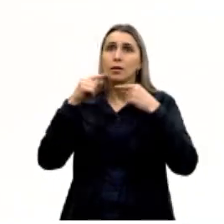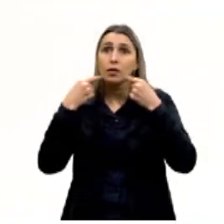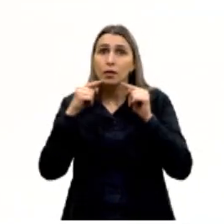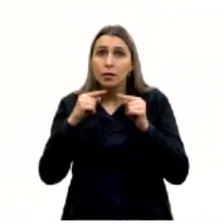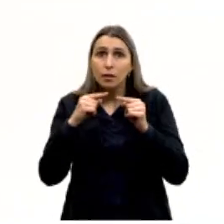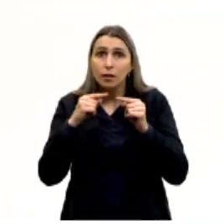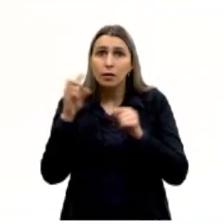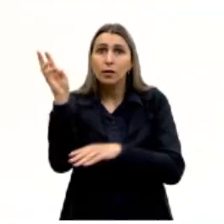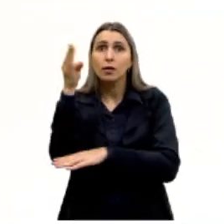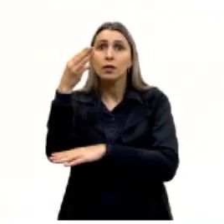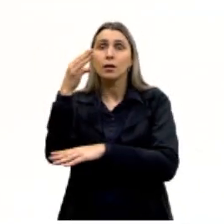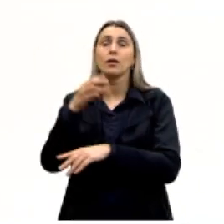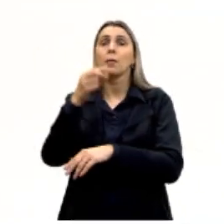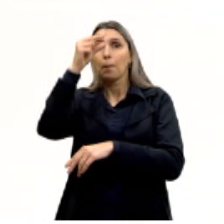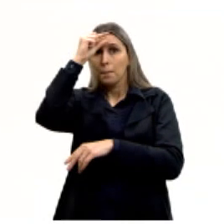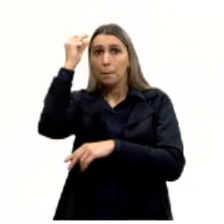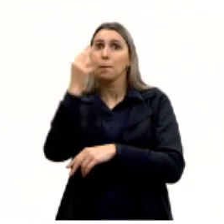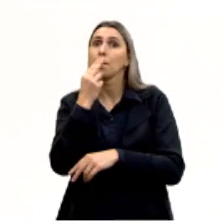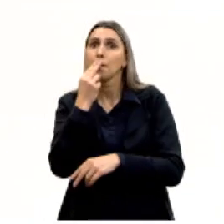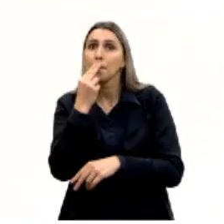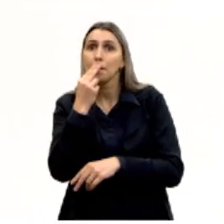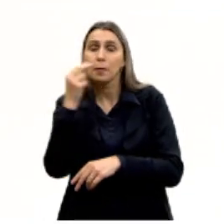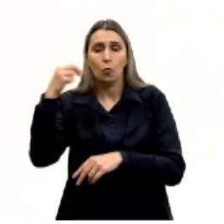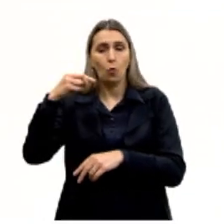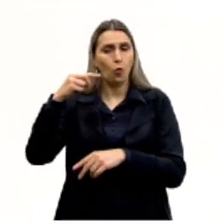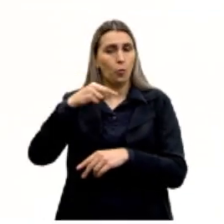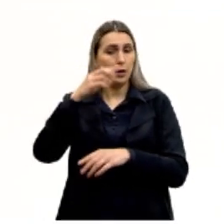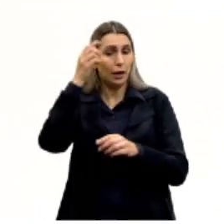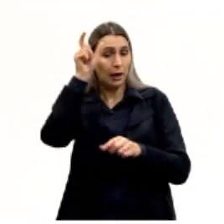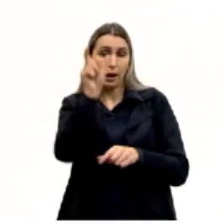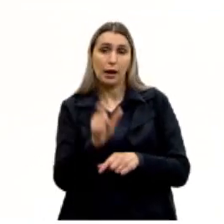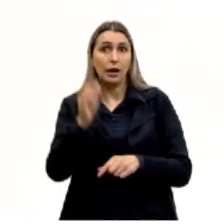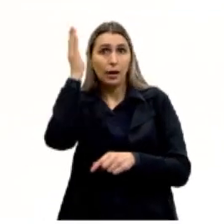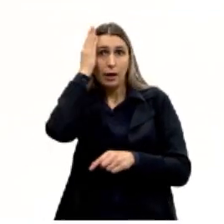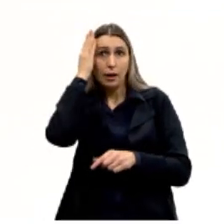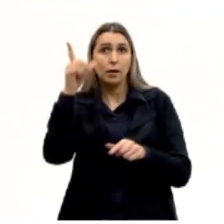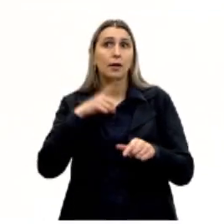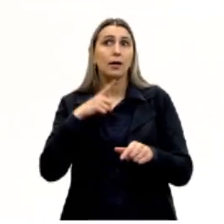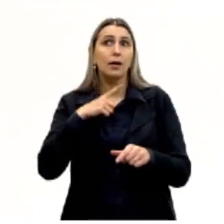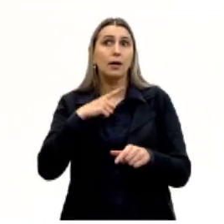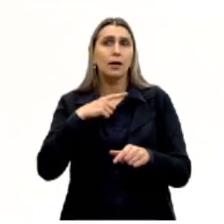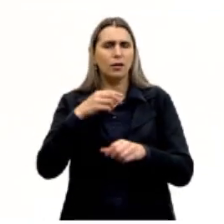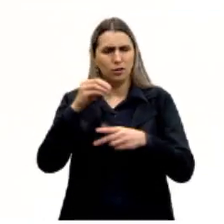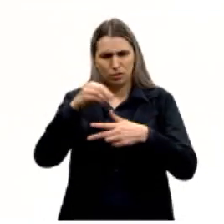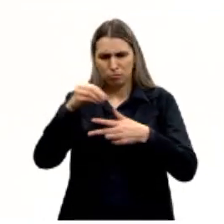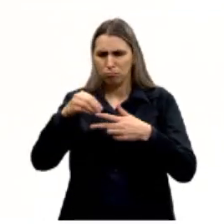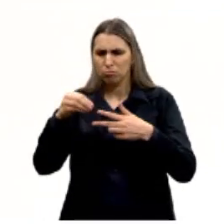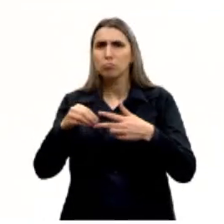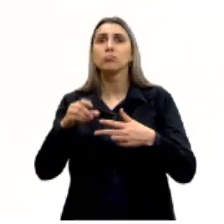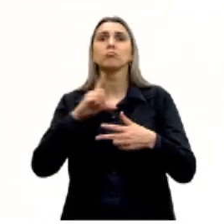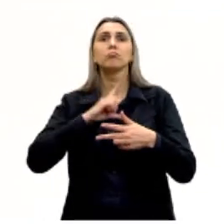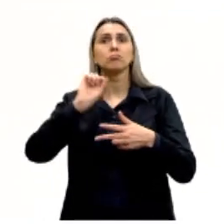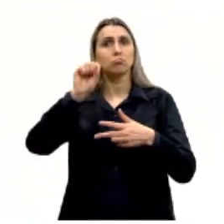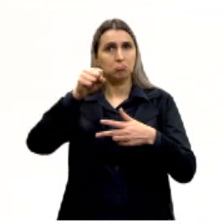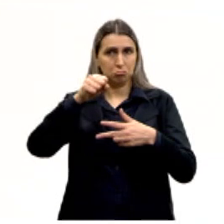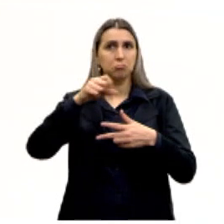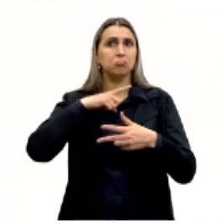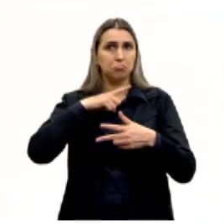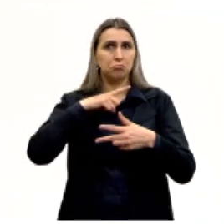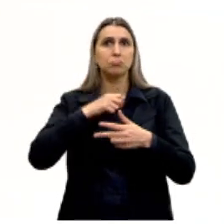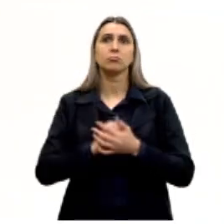crítica de Monteiro Lobato sobre Anita mafaltti cai no ENEM Claro que sim